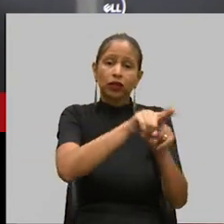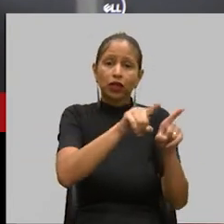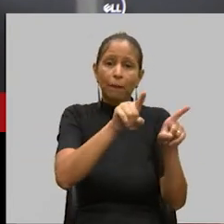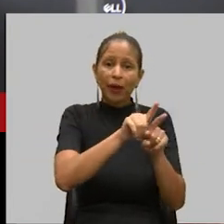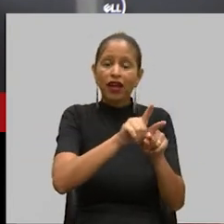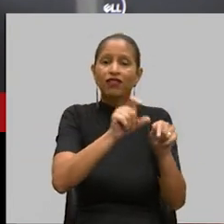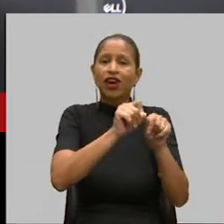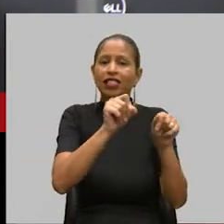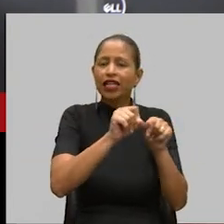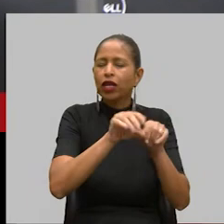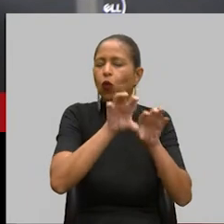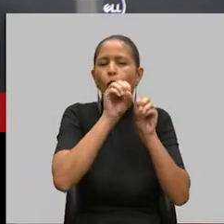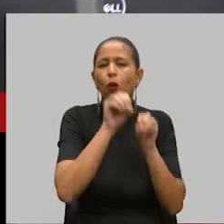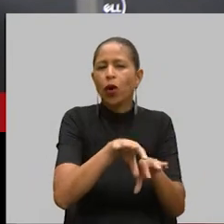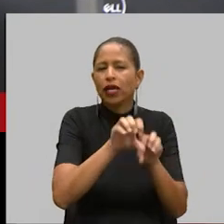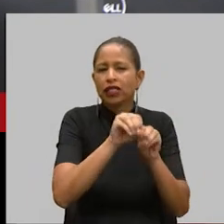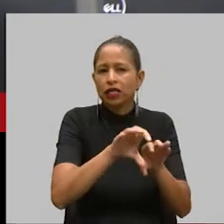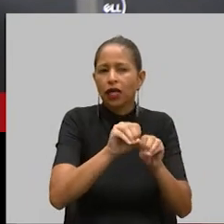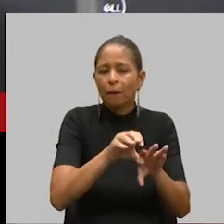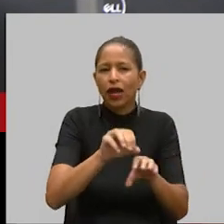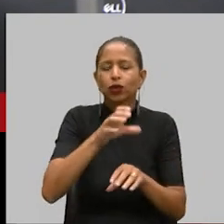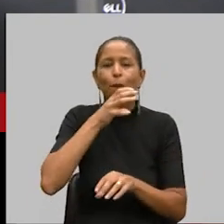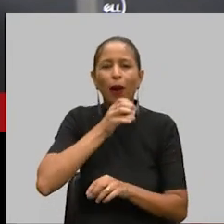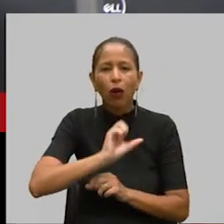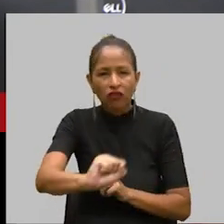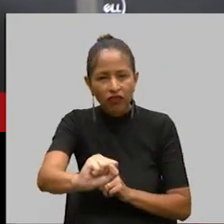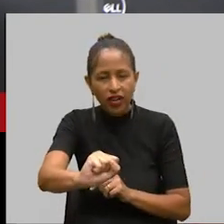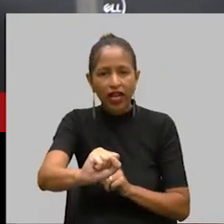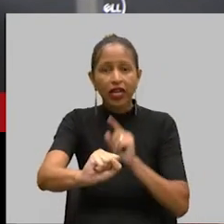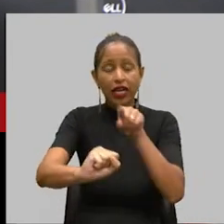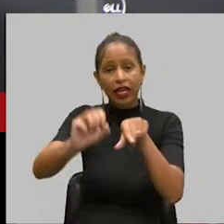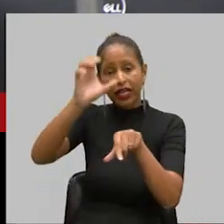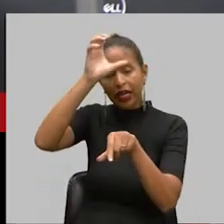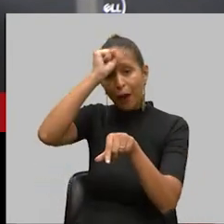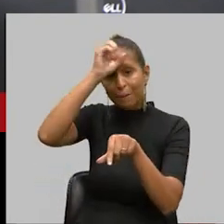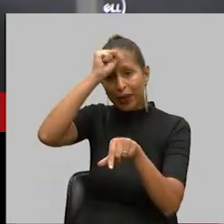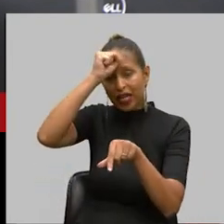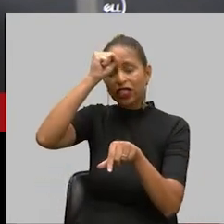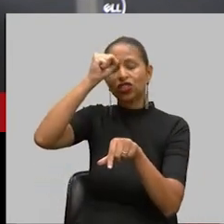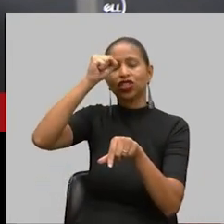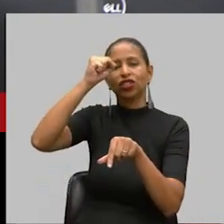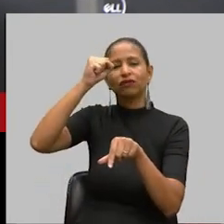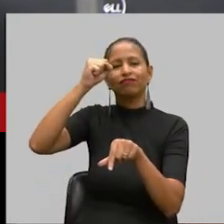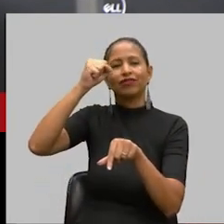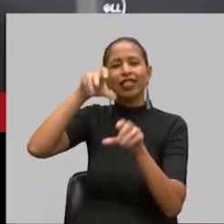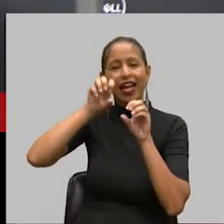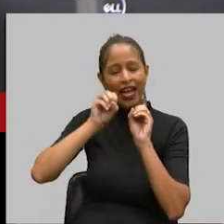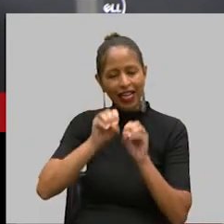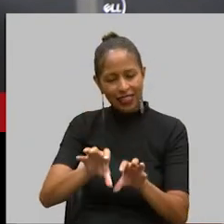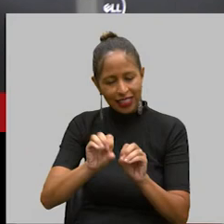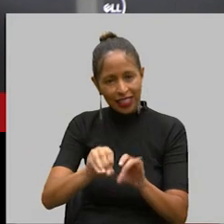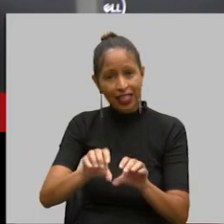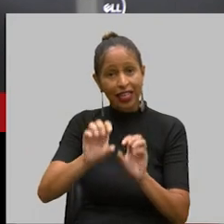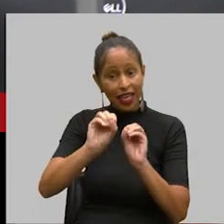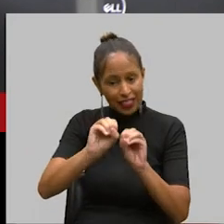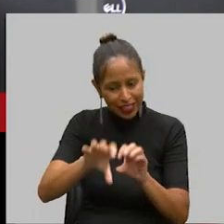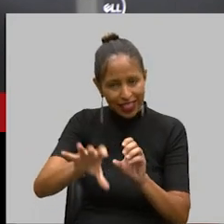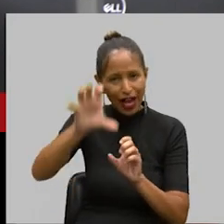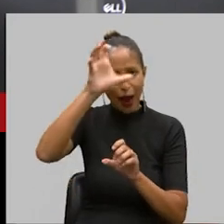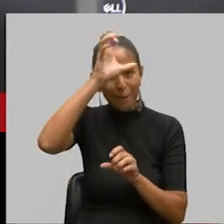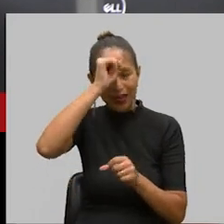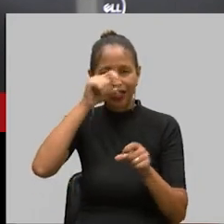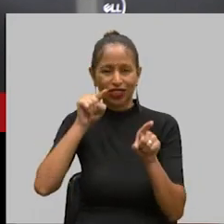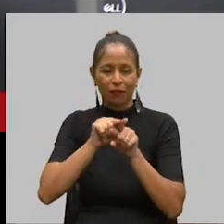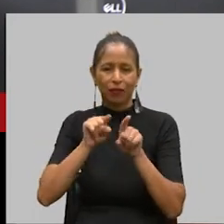reproduzindo o ensinamento ó lá Paulo Freire né quem aprende ensina quem ensina aprende isso é fundamental mas é preciso